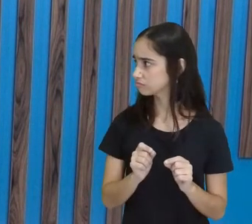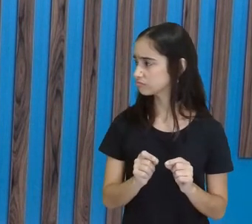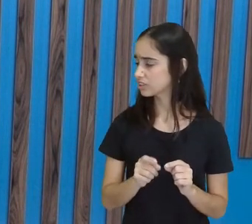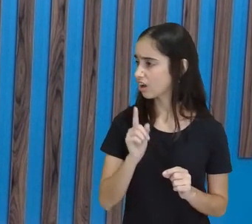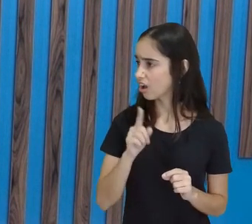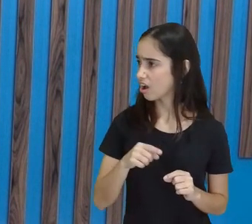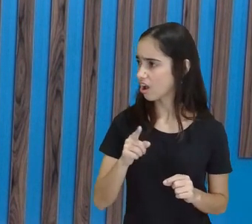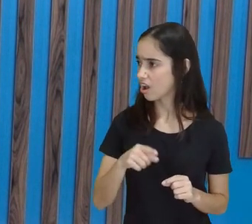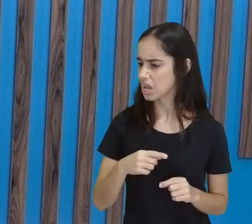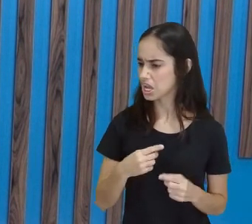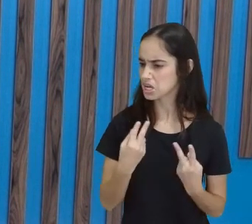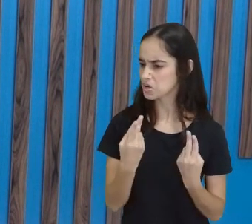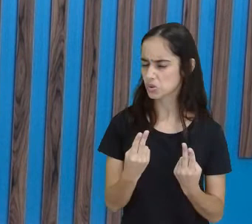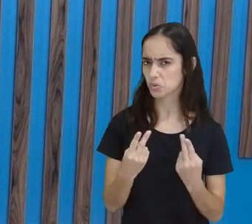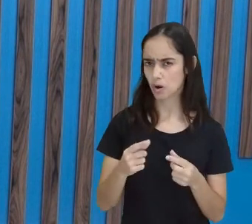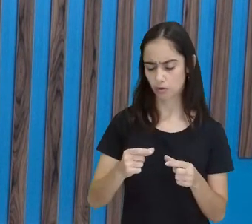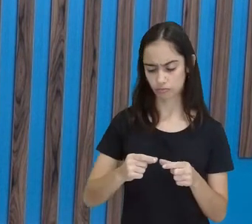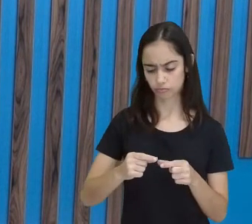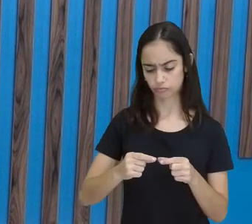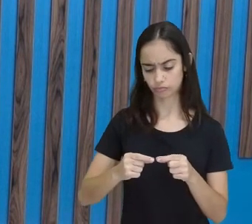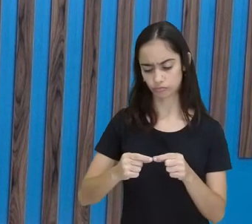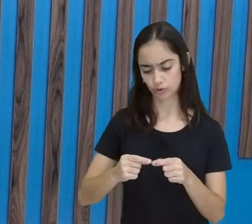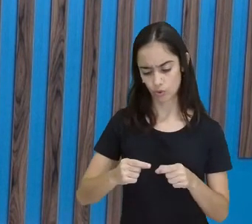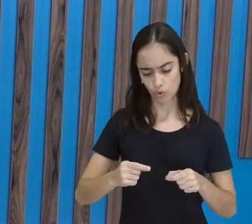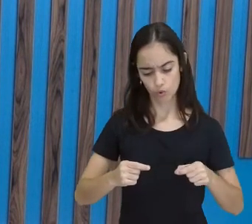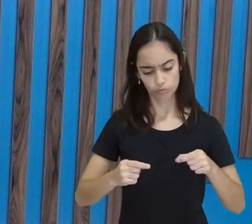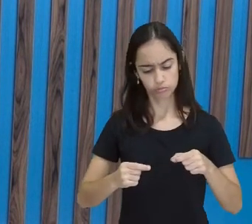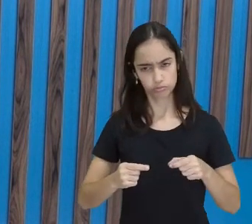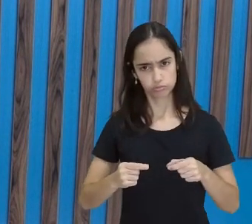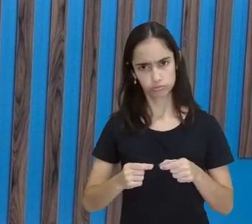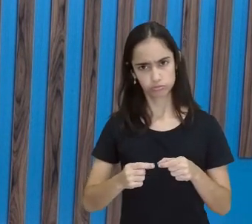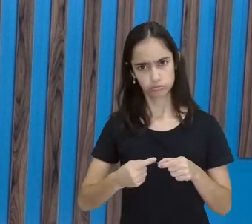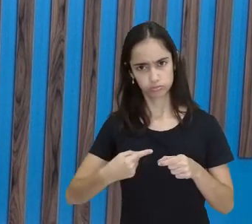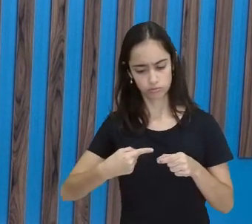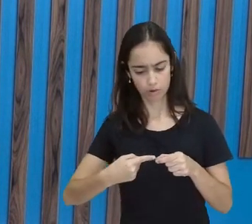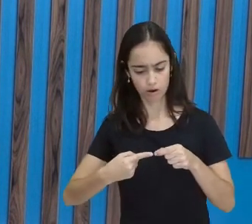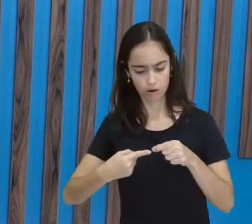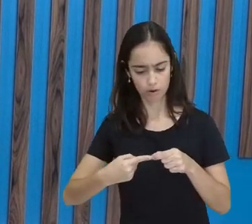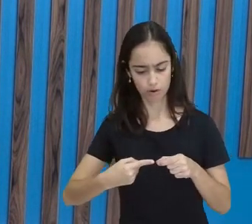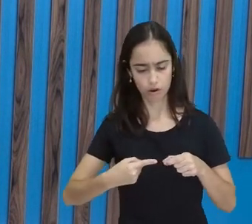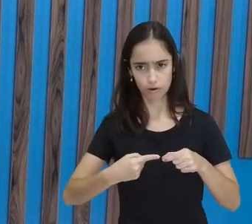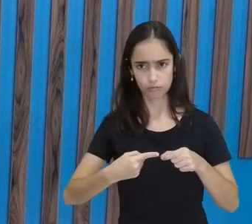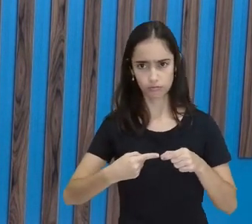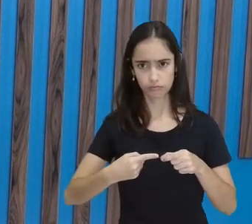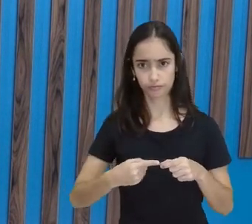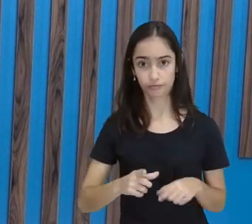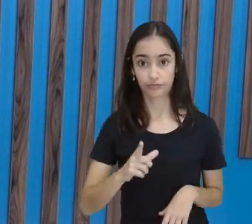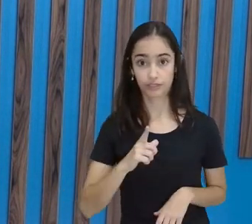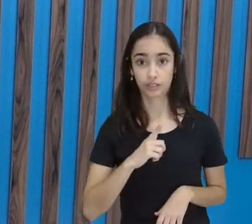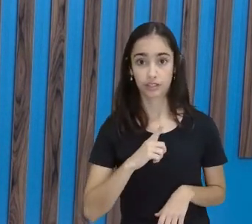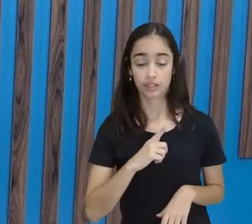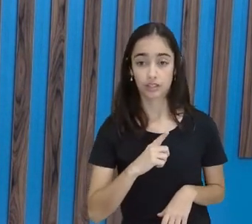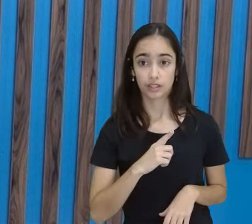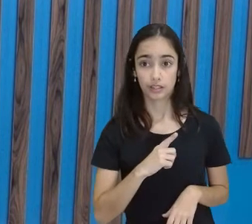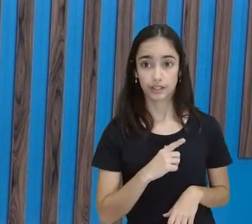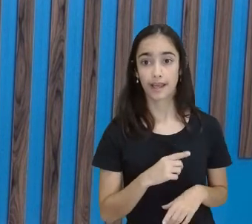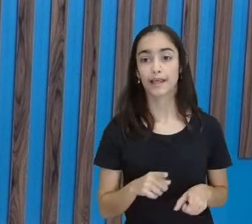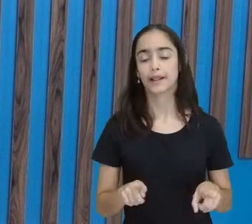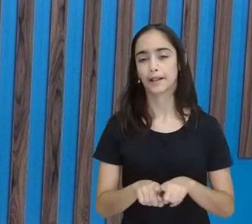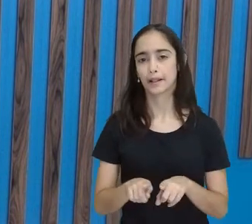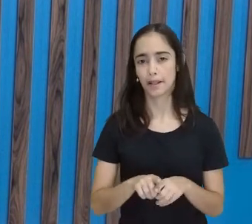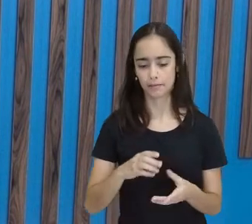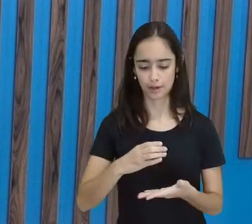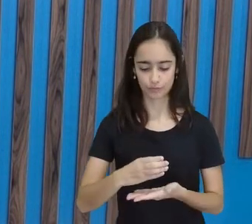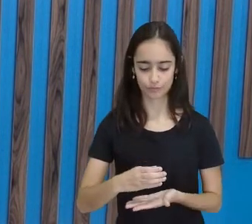umas colherinhas, isso, né? Umas que conchinhas. eles substituem as xícaras. Nós temos o copo milimetrado também, que mamãe usa